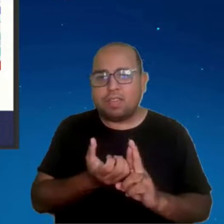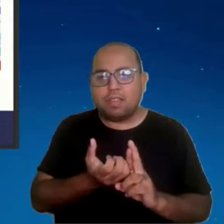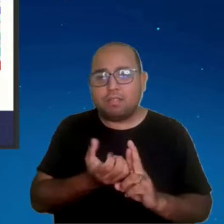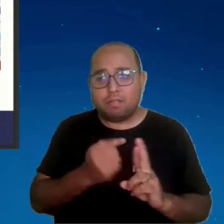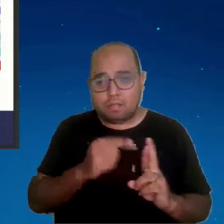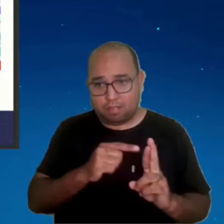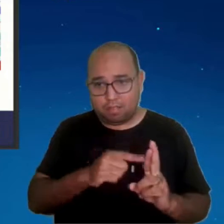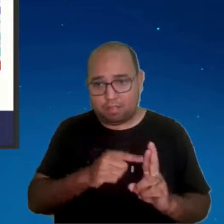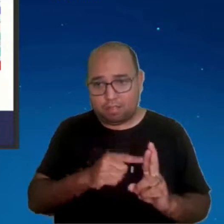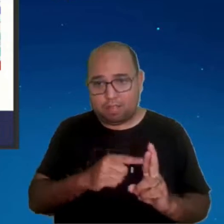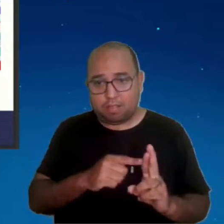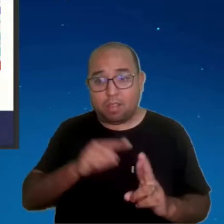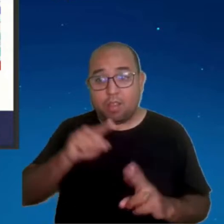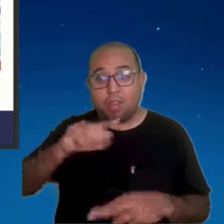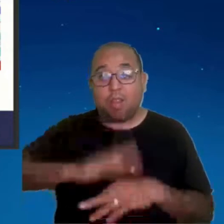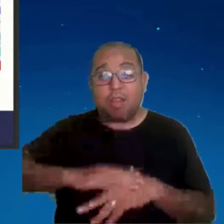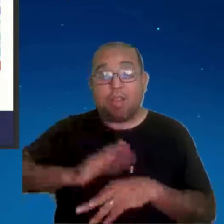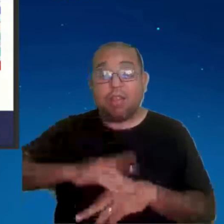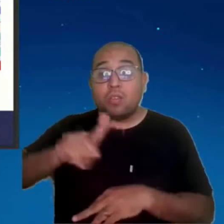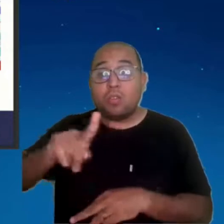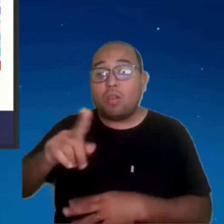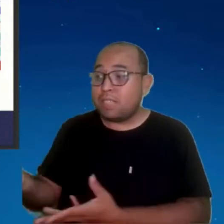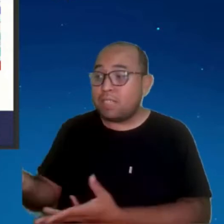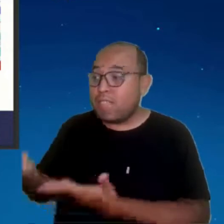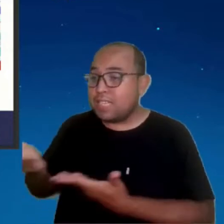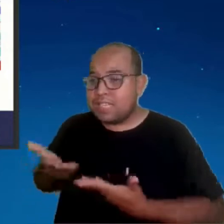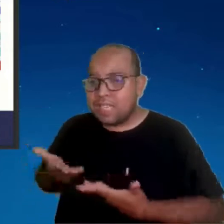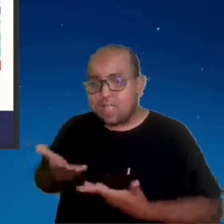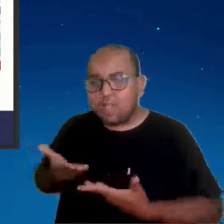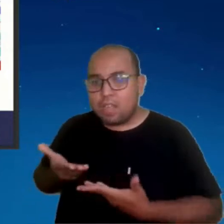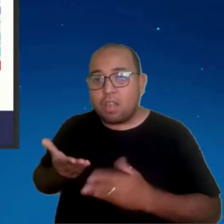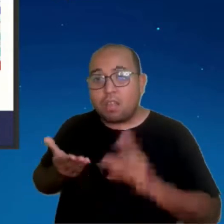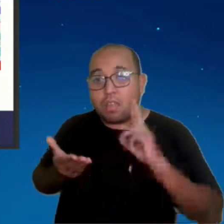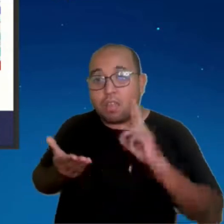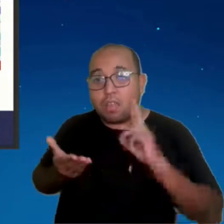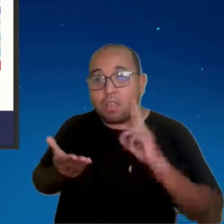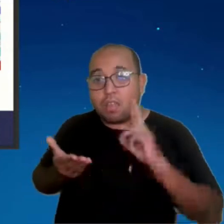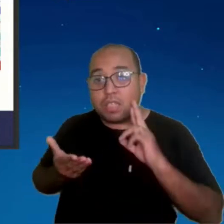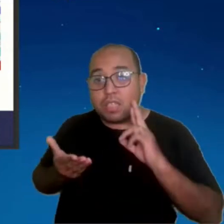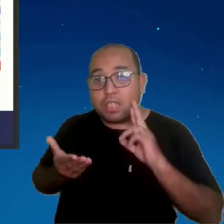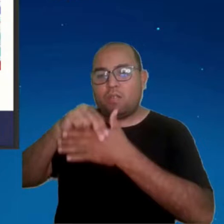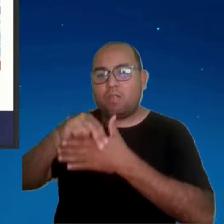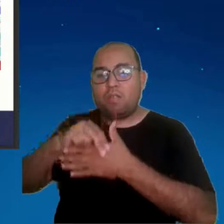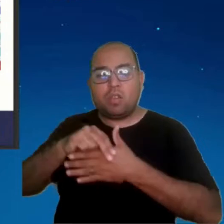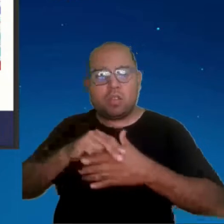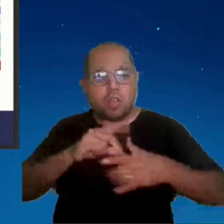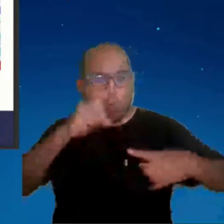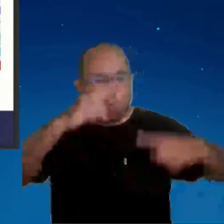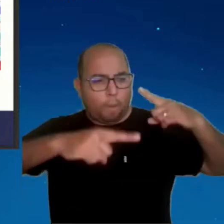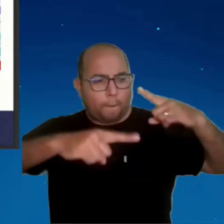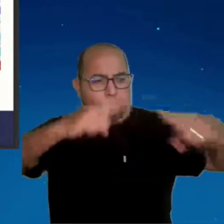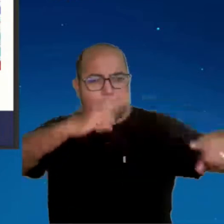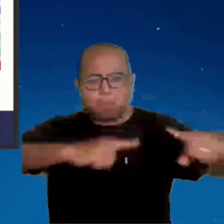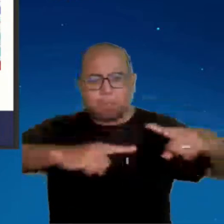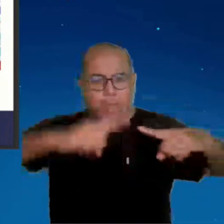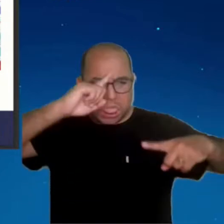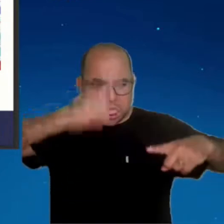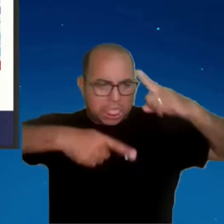não. Você é que vai receber. Você é o líder dali. Você é o que comanda. Você comanda e não